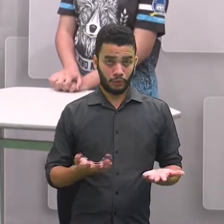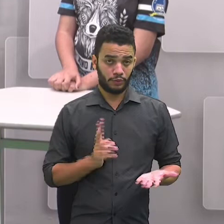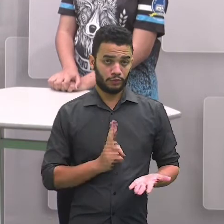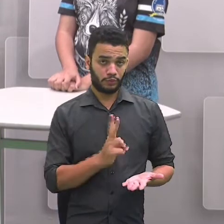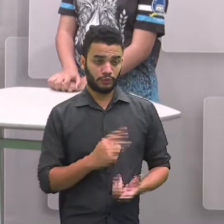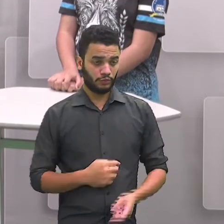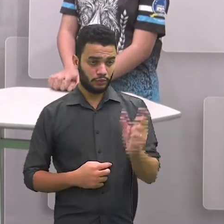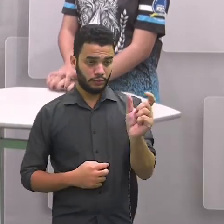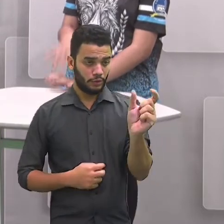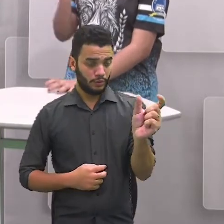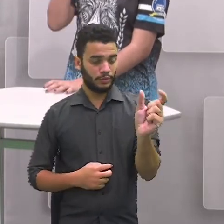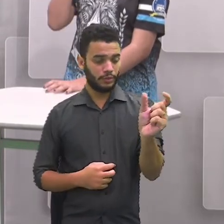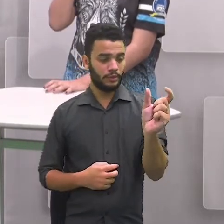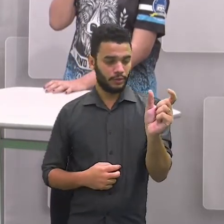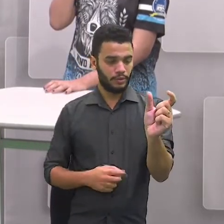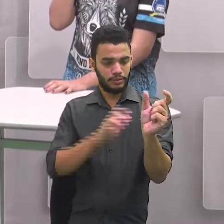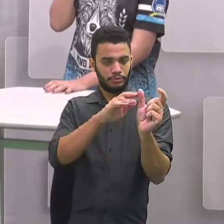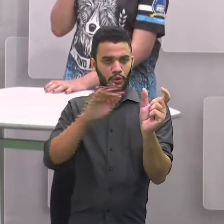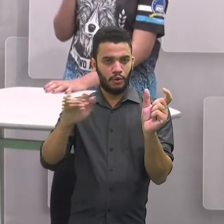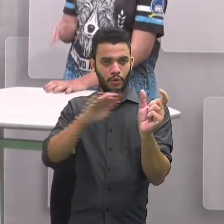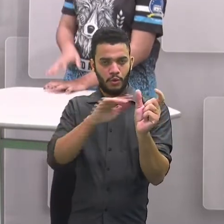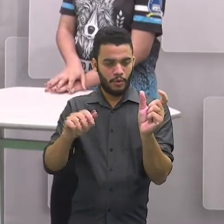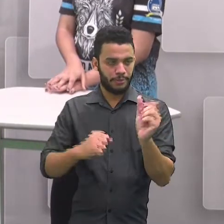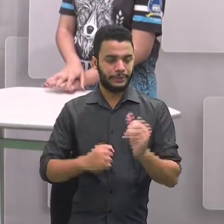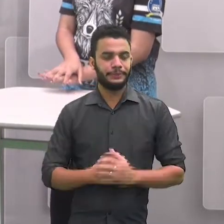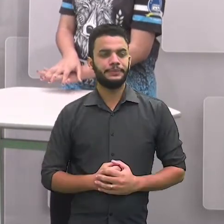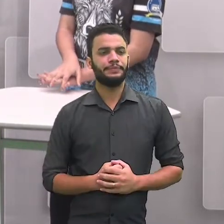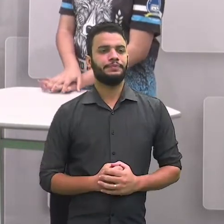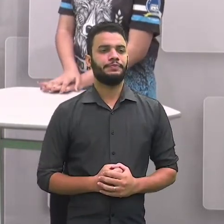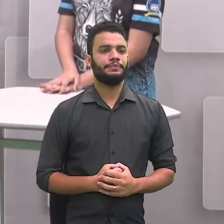Continuando com as nossas soletrações.